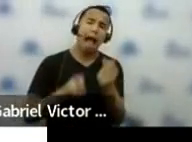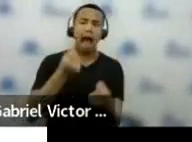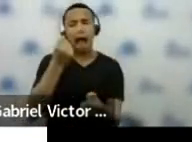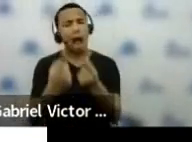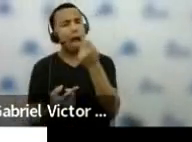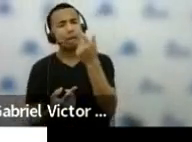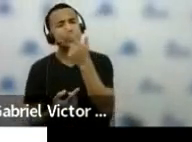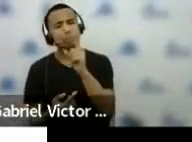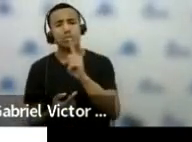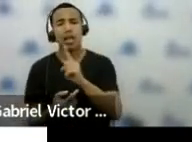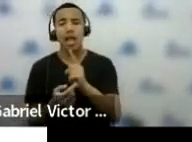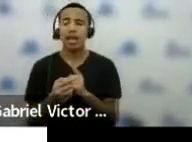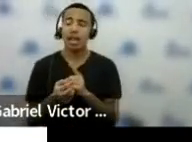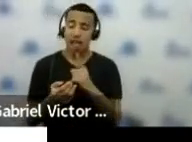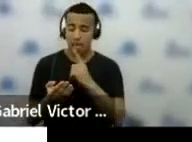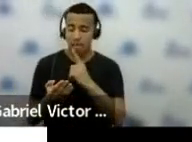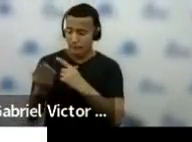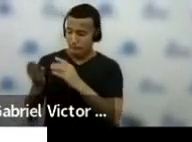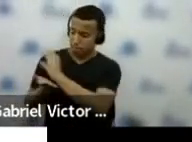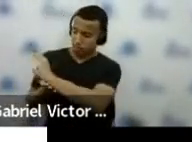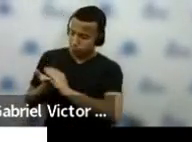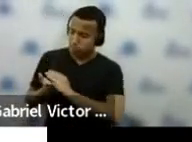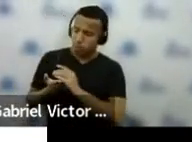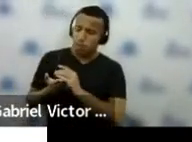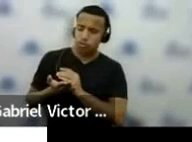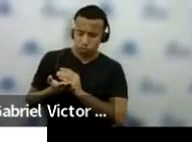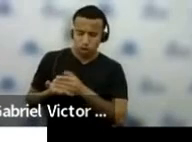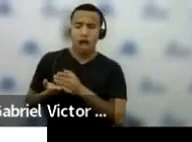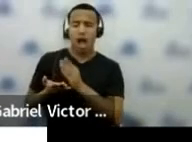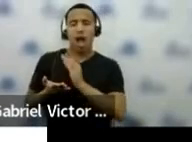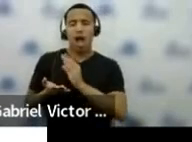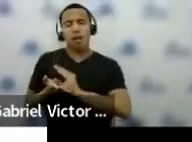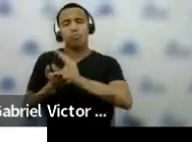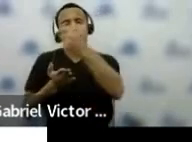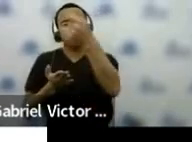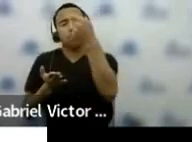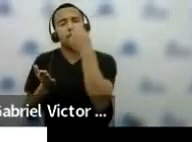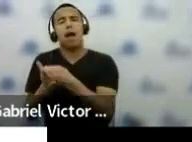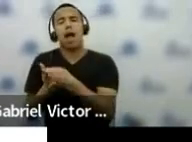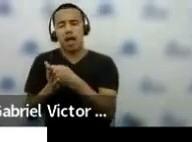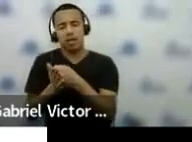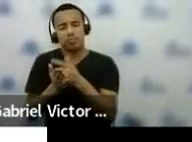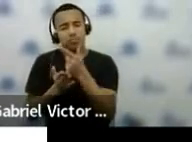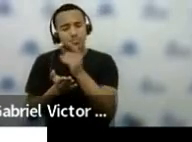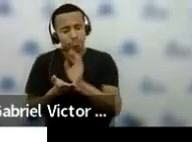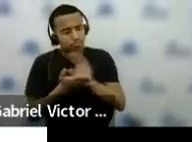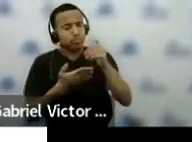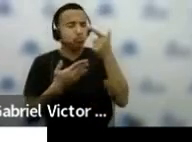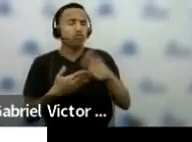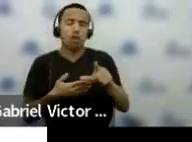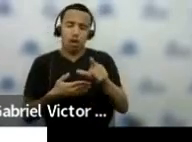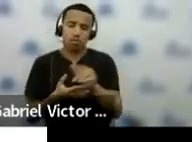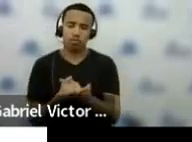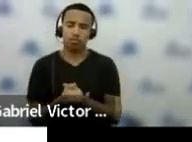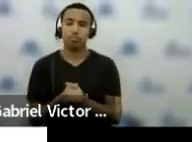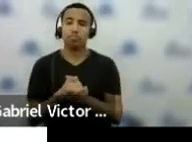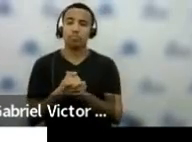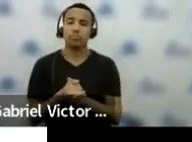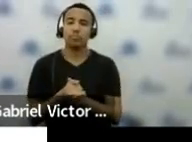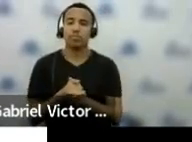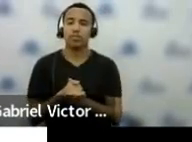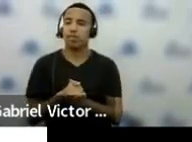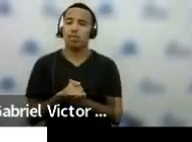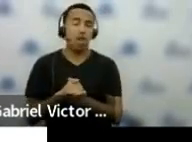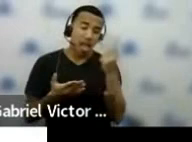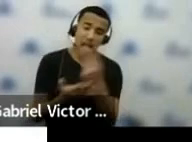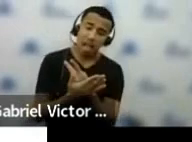para a Embrapi de novo, sem taxa, sem juros, sem nada, sem correção de inflação, nada. Ela paga o recurso para a Embrapi. Não